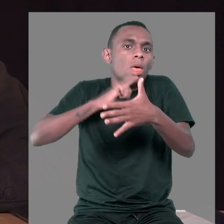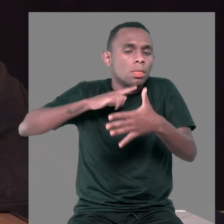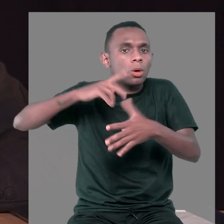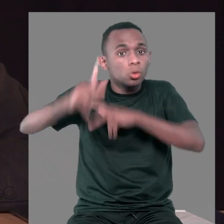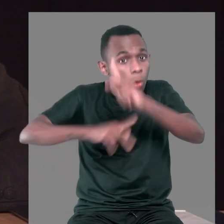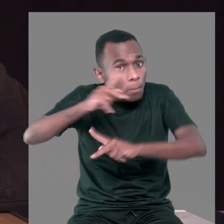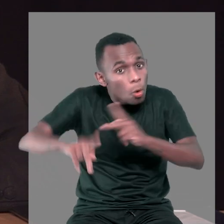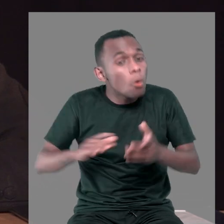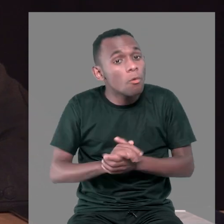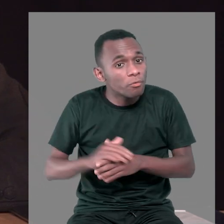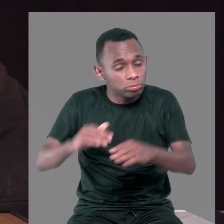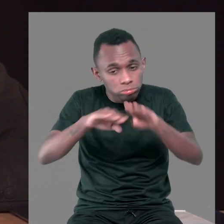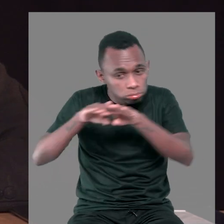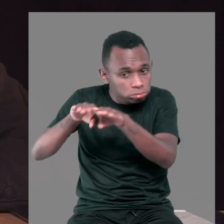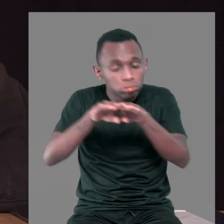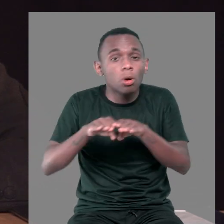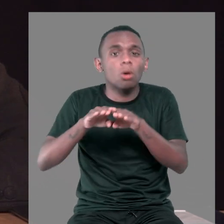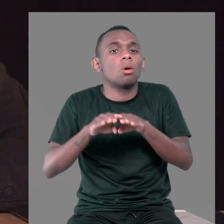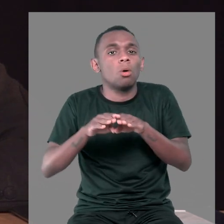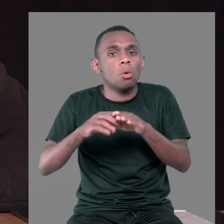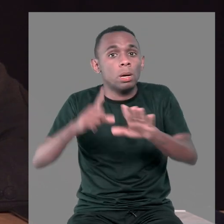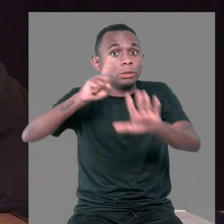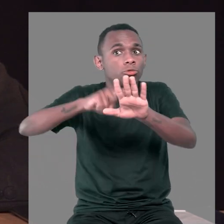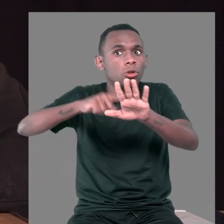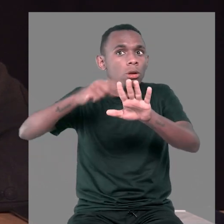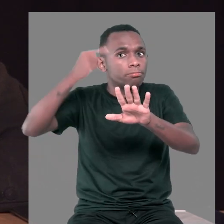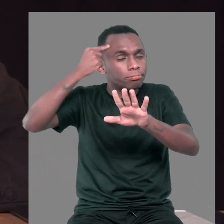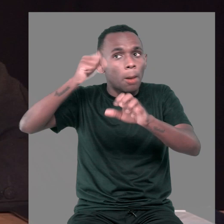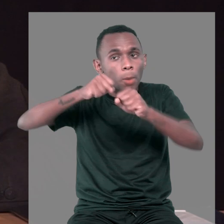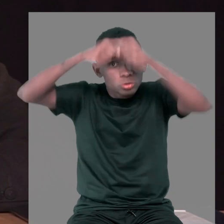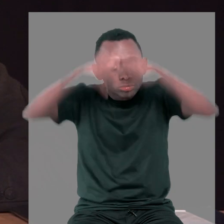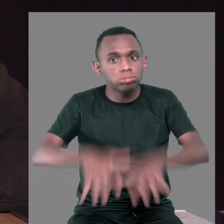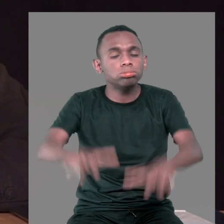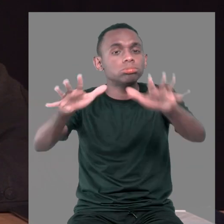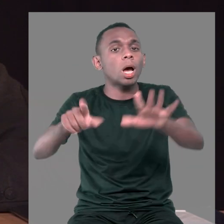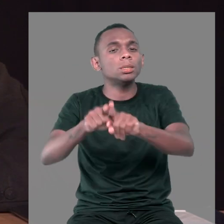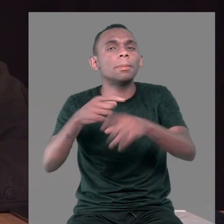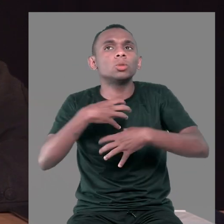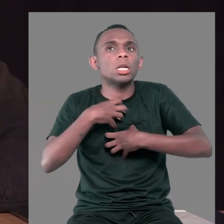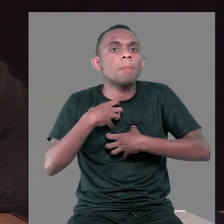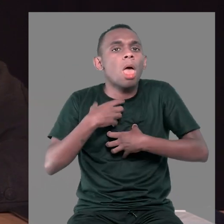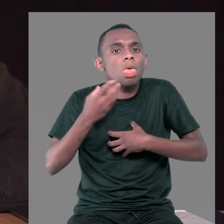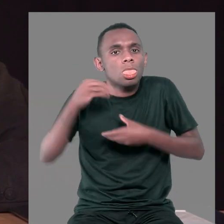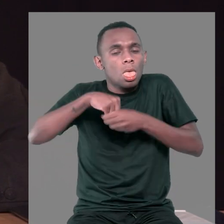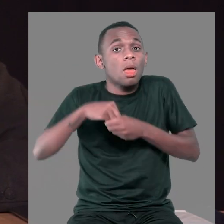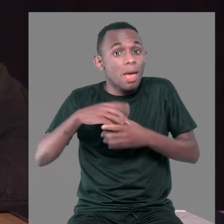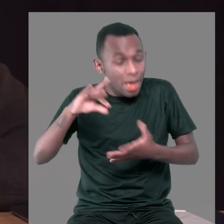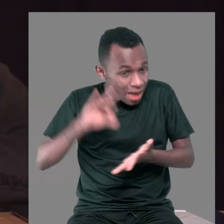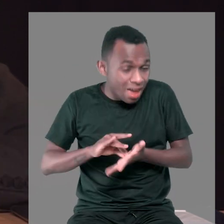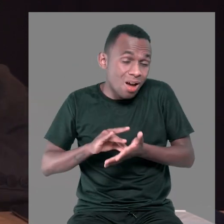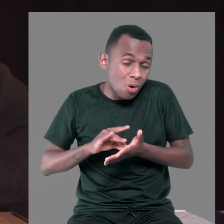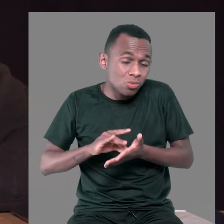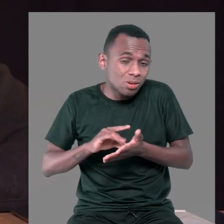que não cabe colocar em dúvida a necessidade de lembrar a nossa responsabilidade. Eu